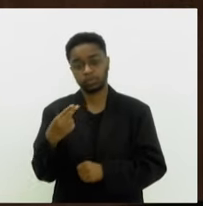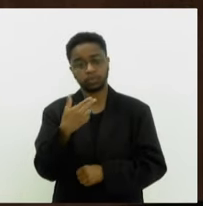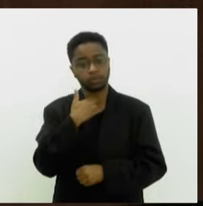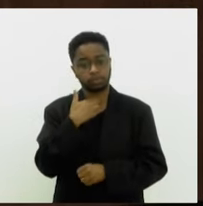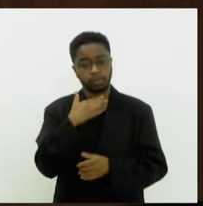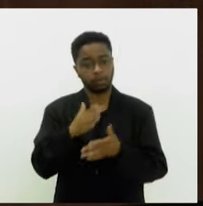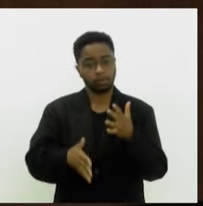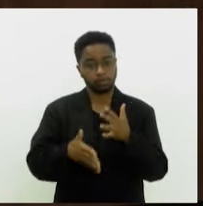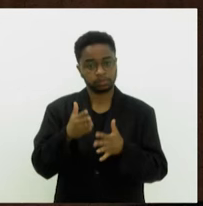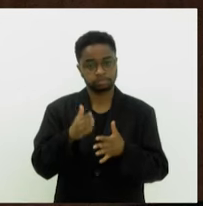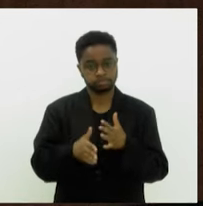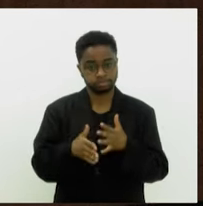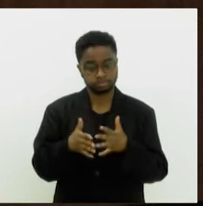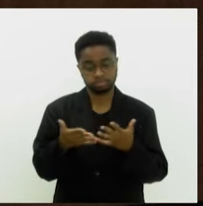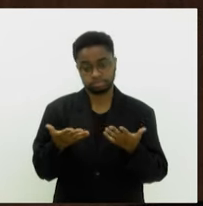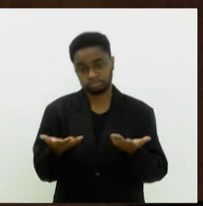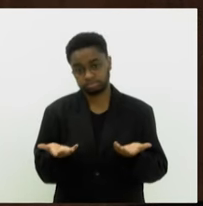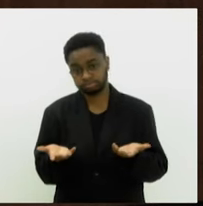prejudicabilidade,